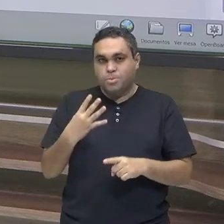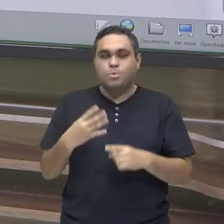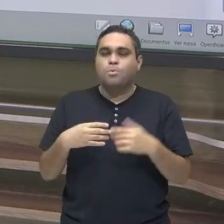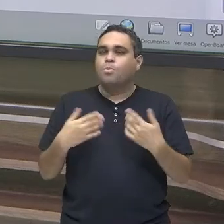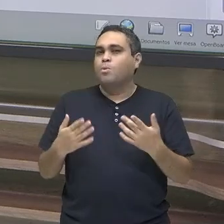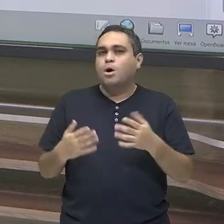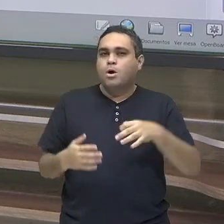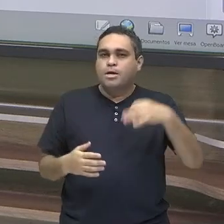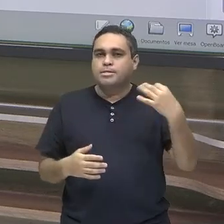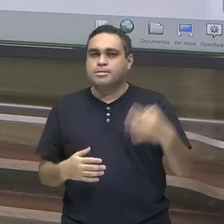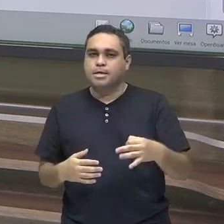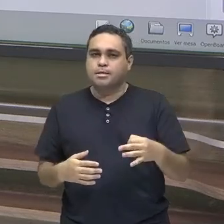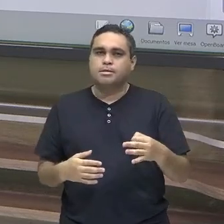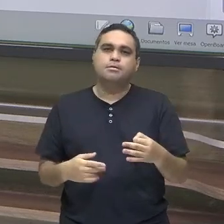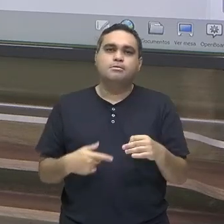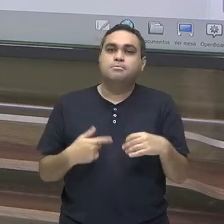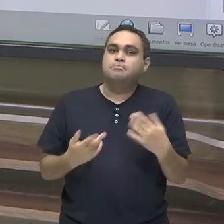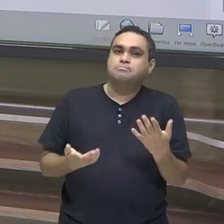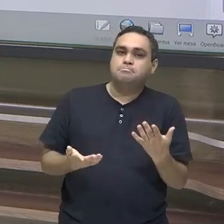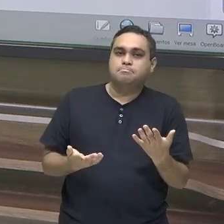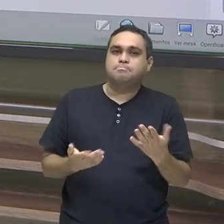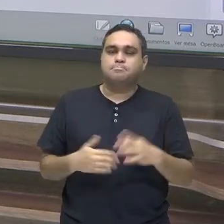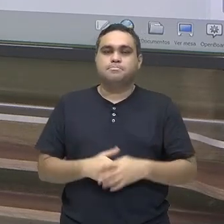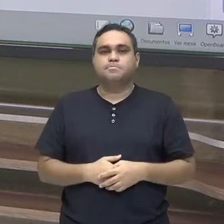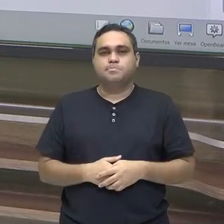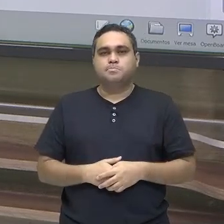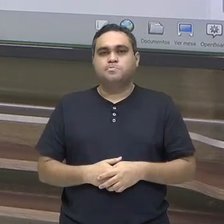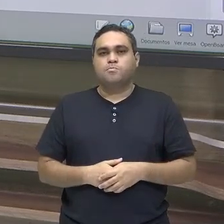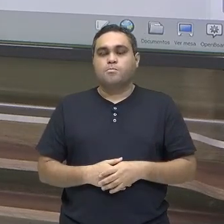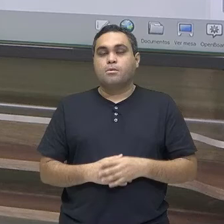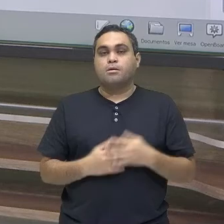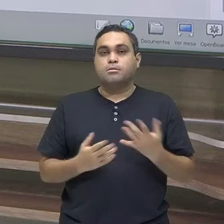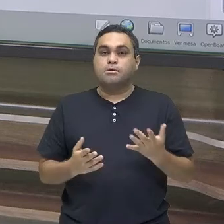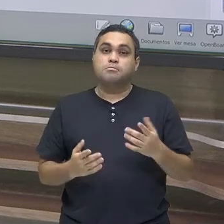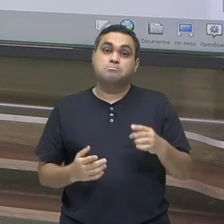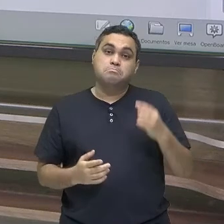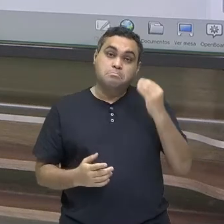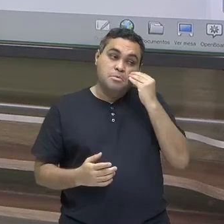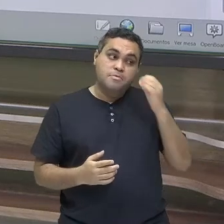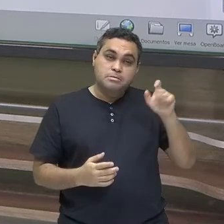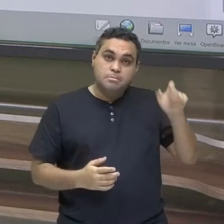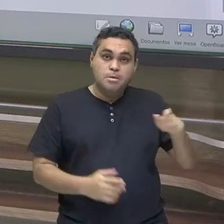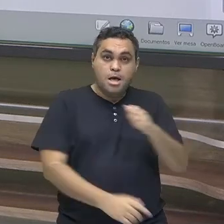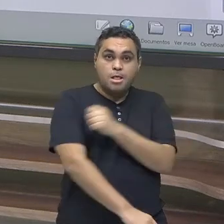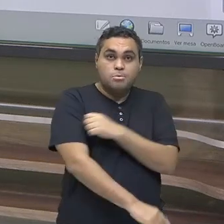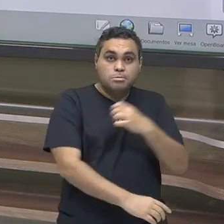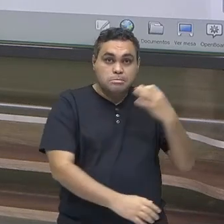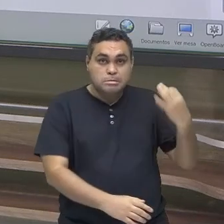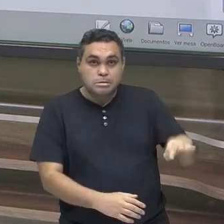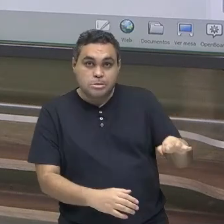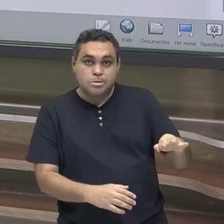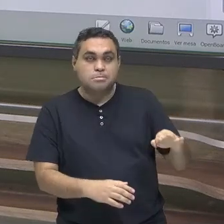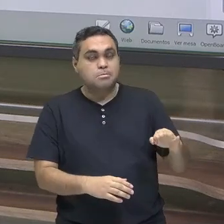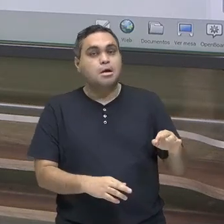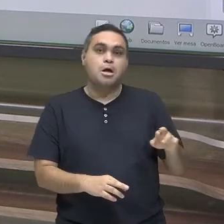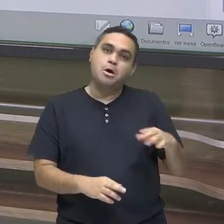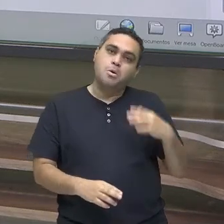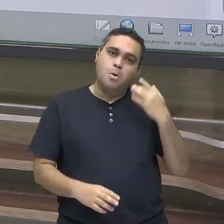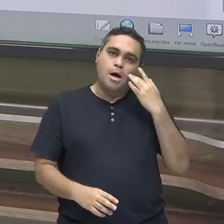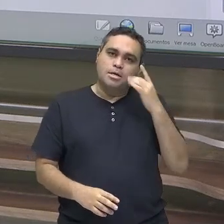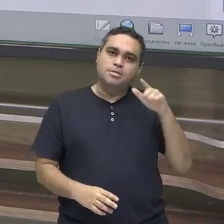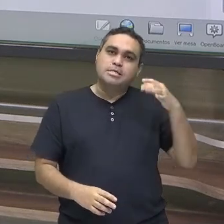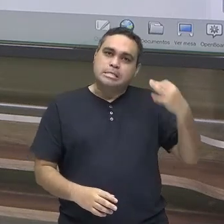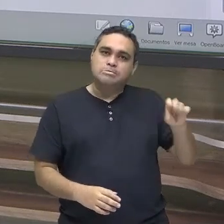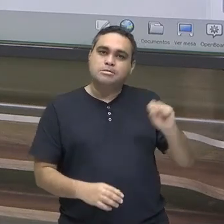qual é aquela correta, aquela conforme o comando. Vamos ver se a Ana Clara acertou. Eu tenho quase certeza que acertou, mas